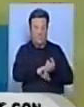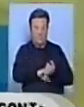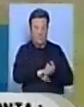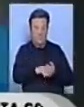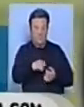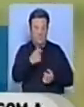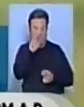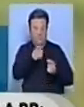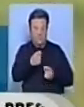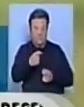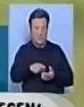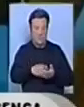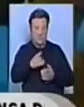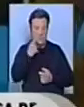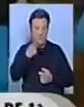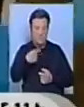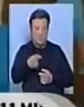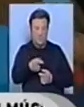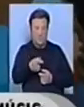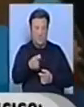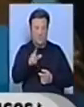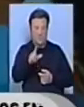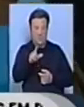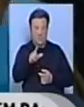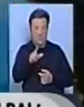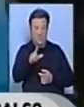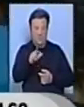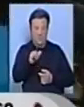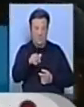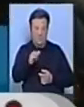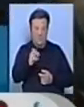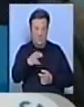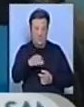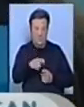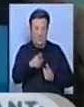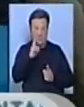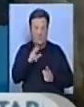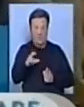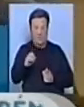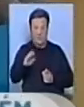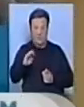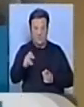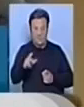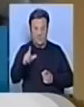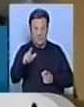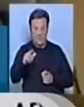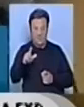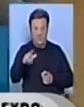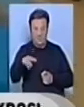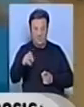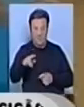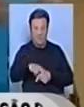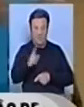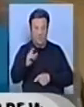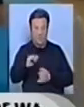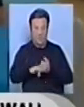Associação das Pessoas com Necessidades Especiais Limianas. Rosa Lima é também a diretora desta